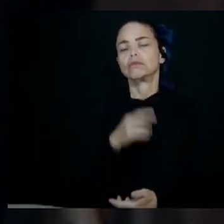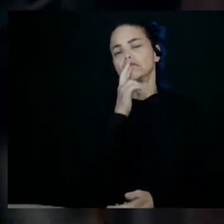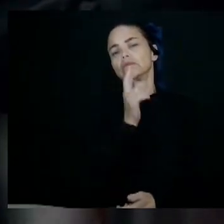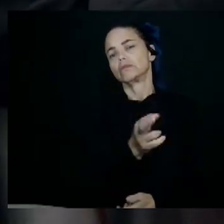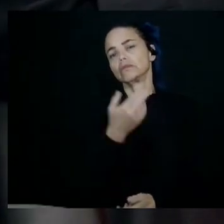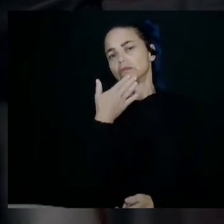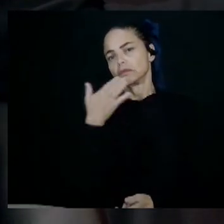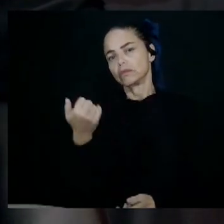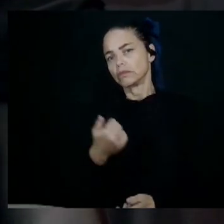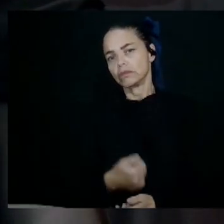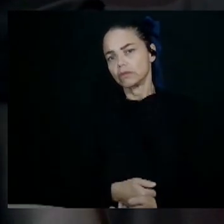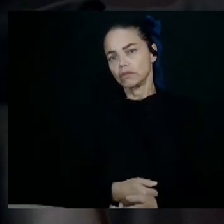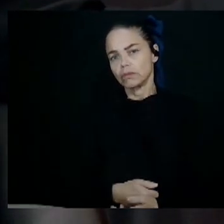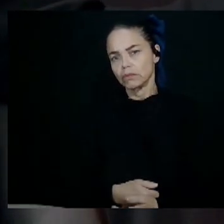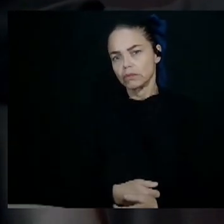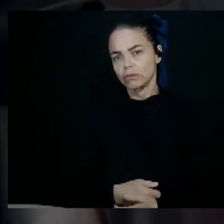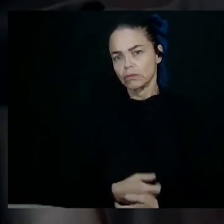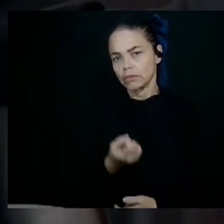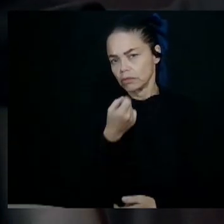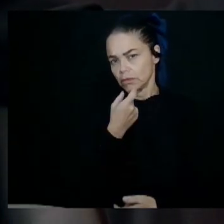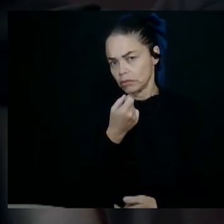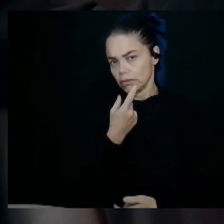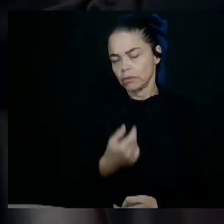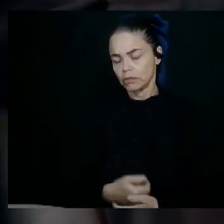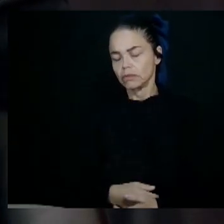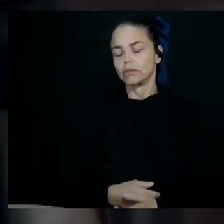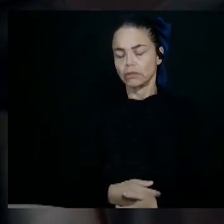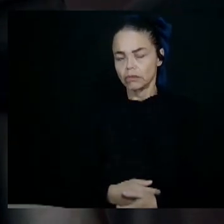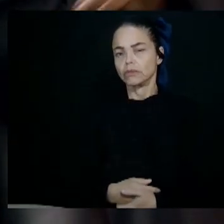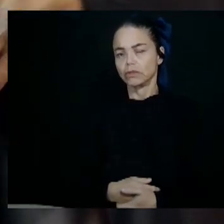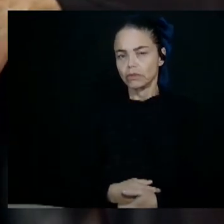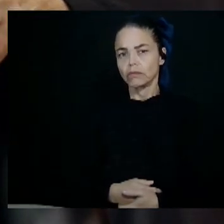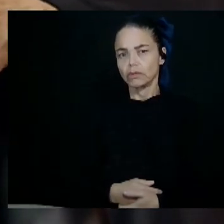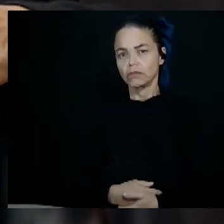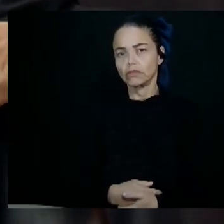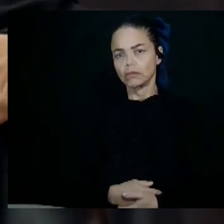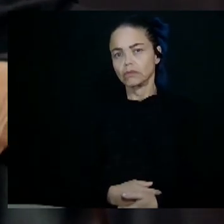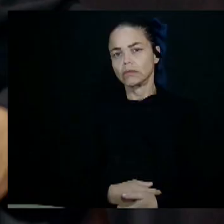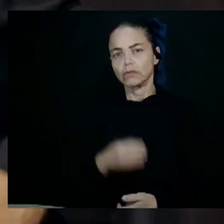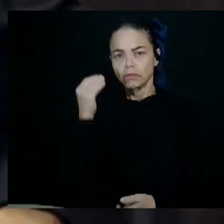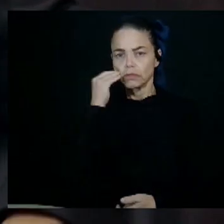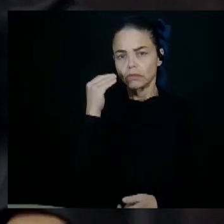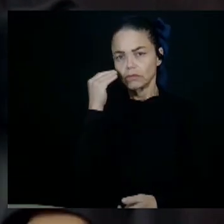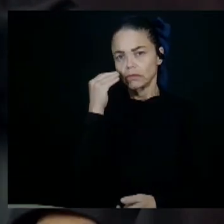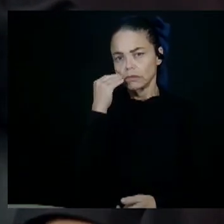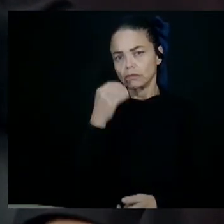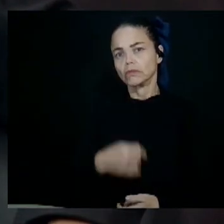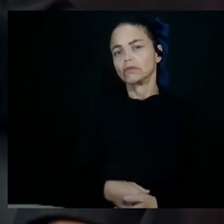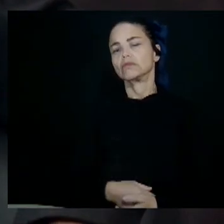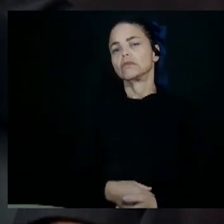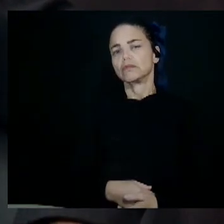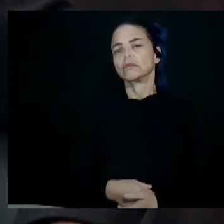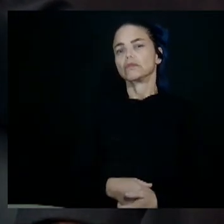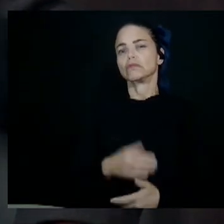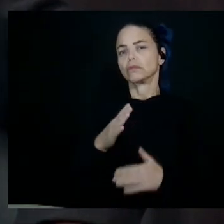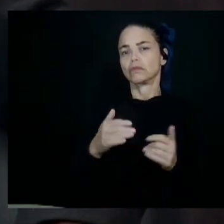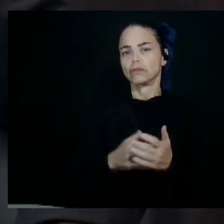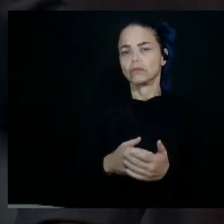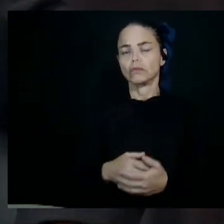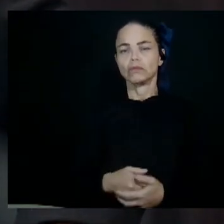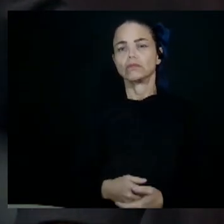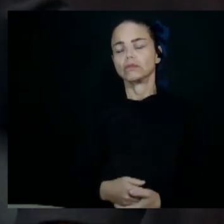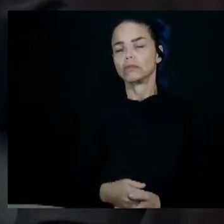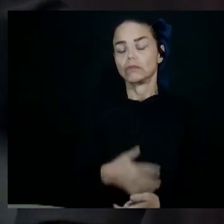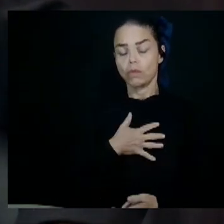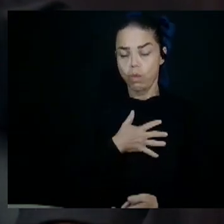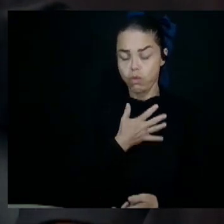aos mesmos medicamentos que eu tomava. Né? Foi uma tentativa, assim, na verdade, na época, todo mundo na Unicamp ficou chocado,